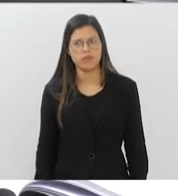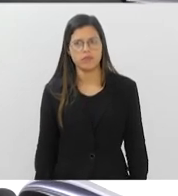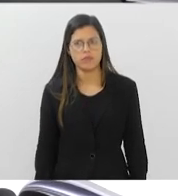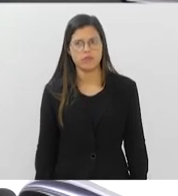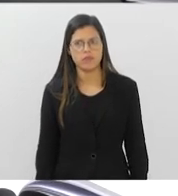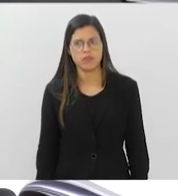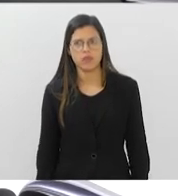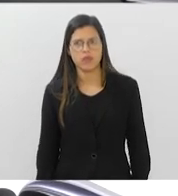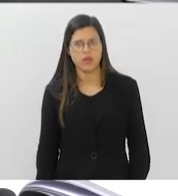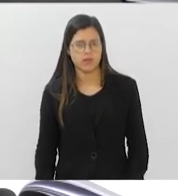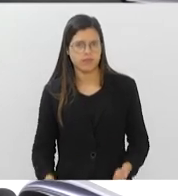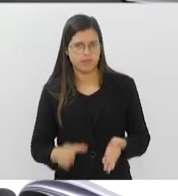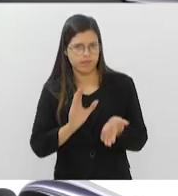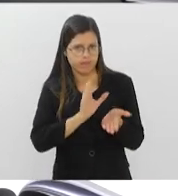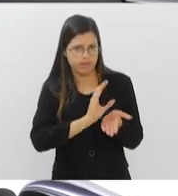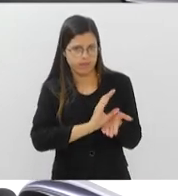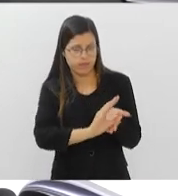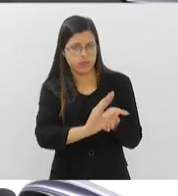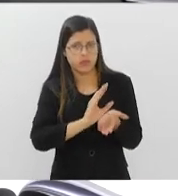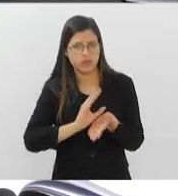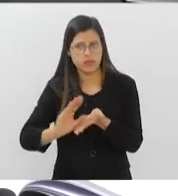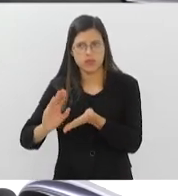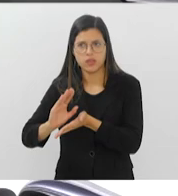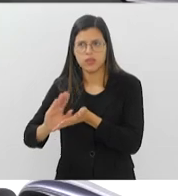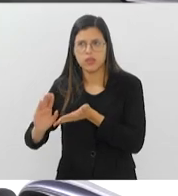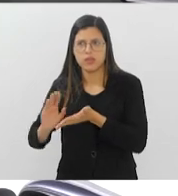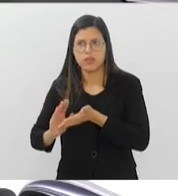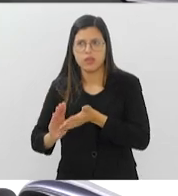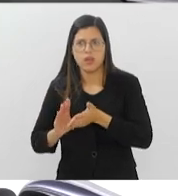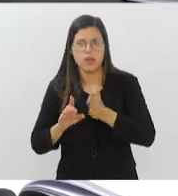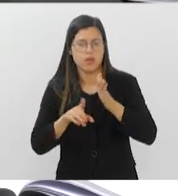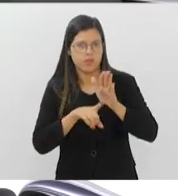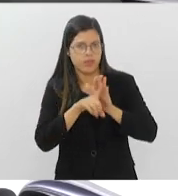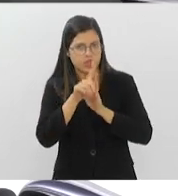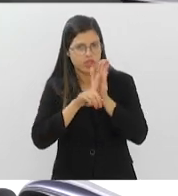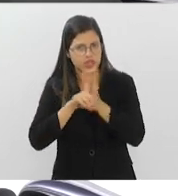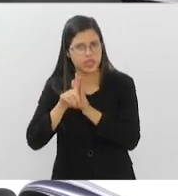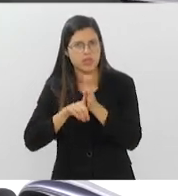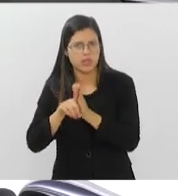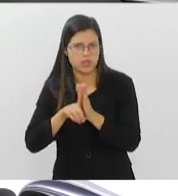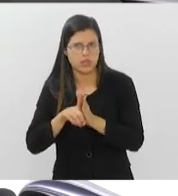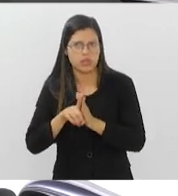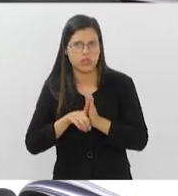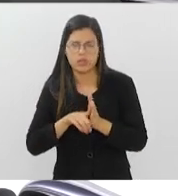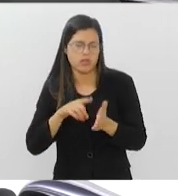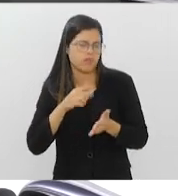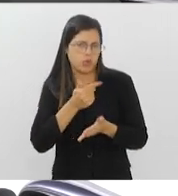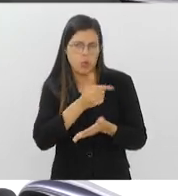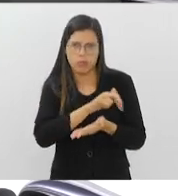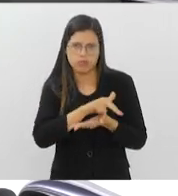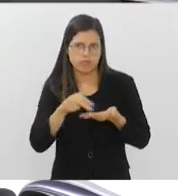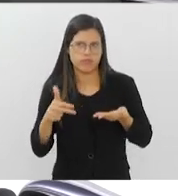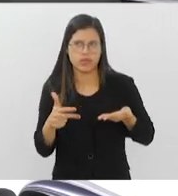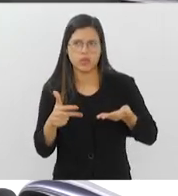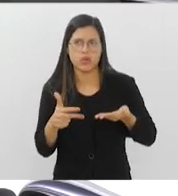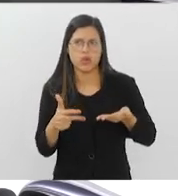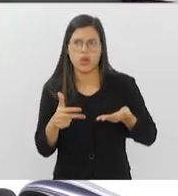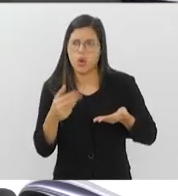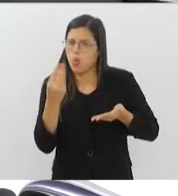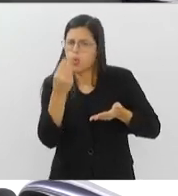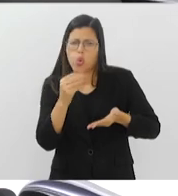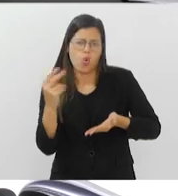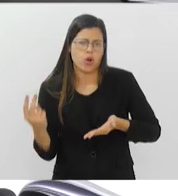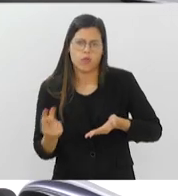destinará recursos para financiar as pesquisas, etc. etc. Perfeito. Eu não estou botando valor nenhum.